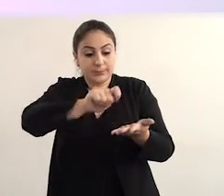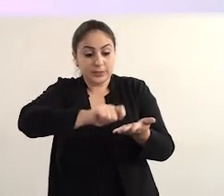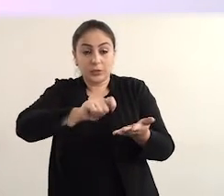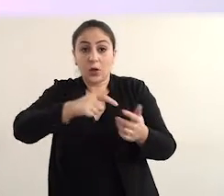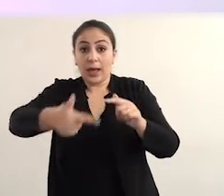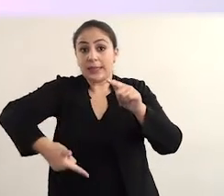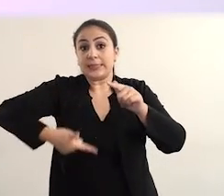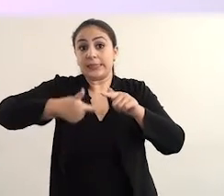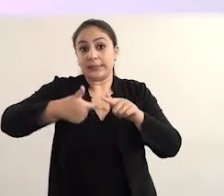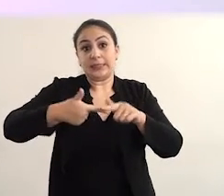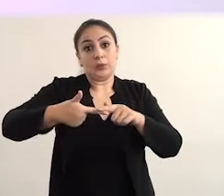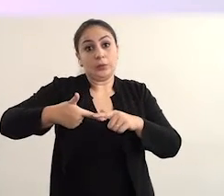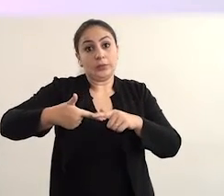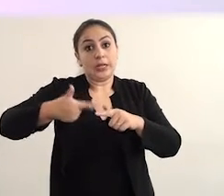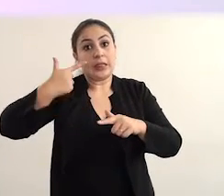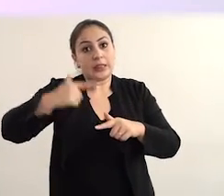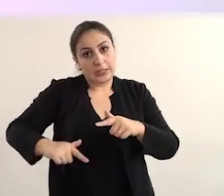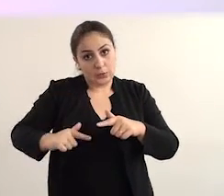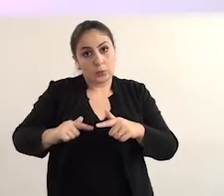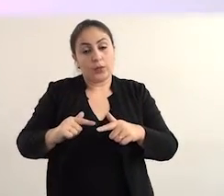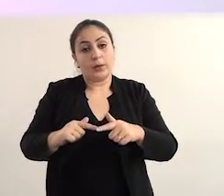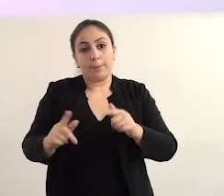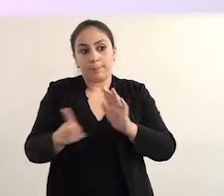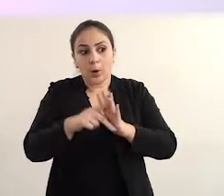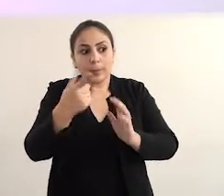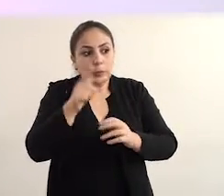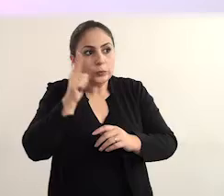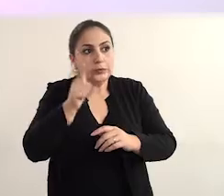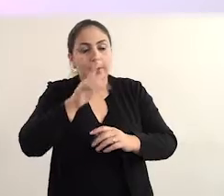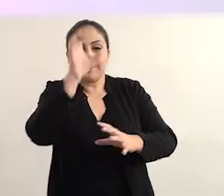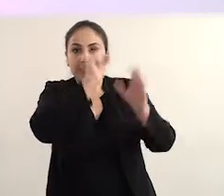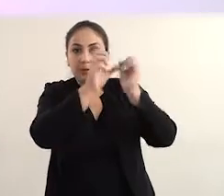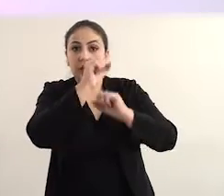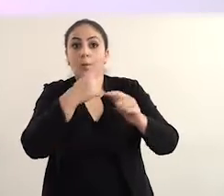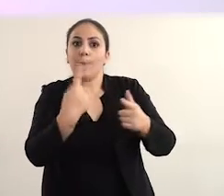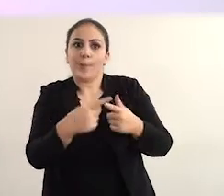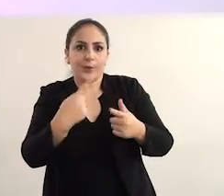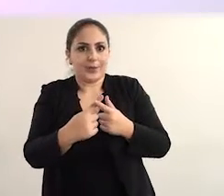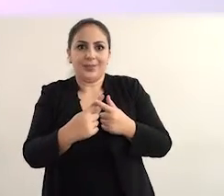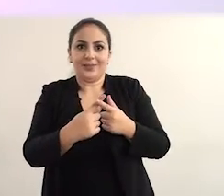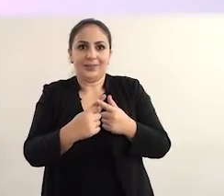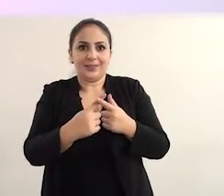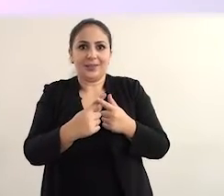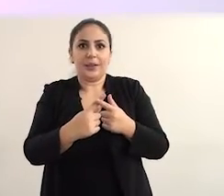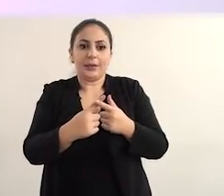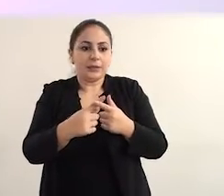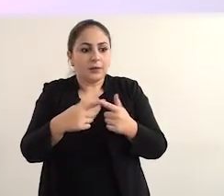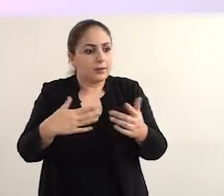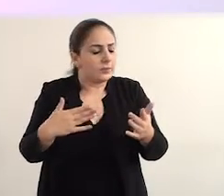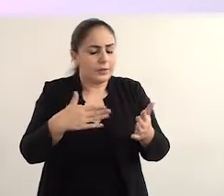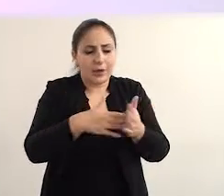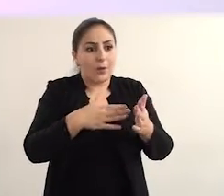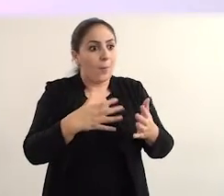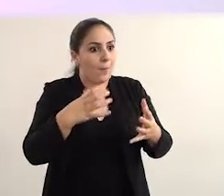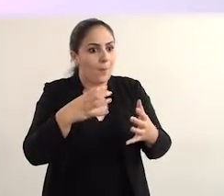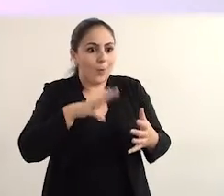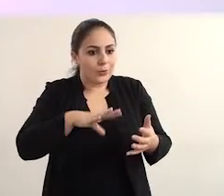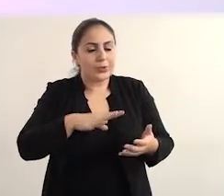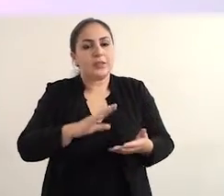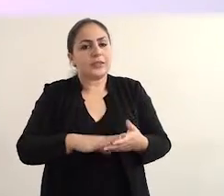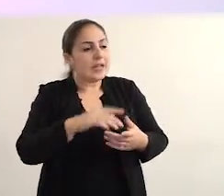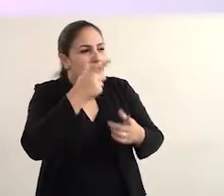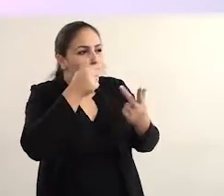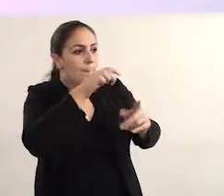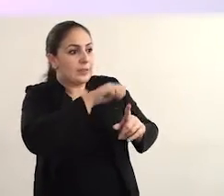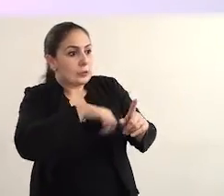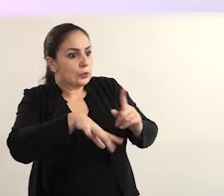né? A segunda língua para ele aprender, porque, enfim, ele vai se deparar com o português. Não está numa sociedade à parte,